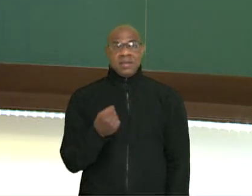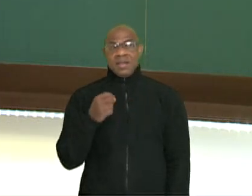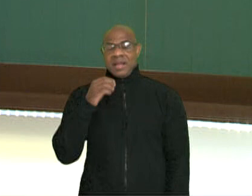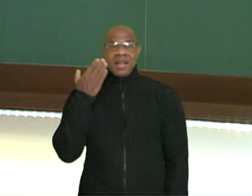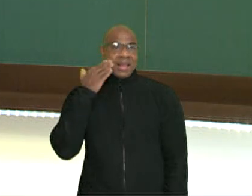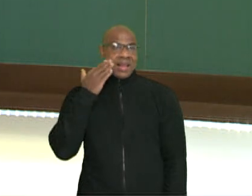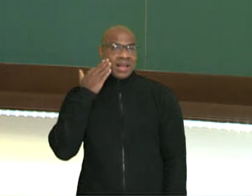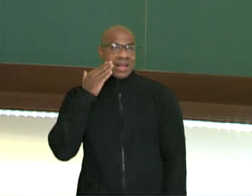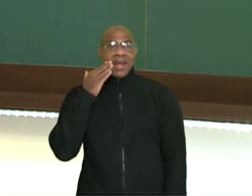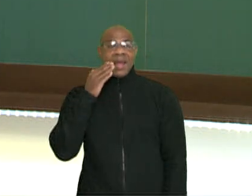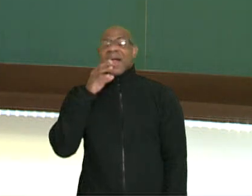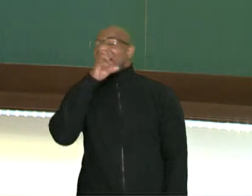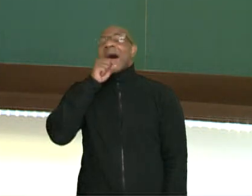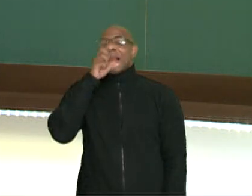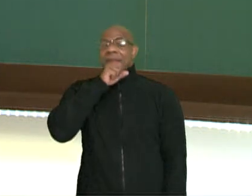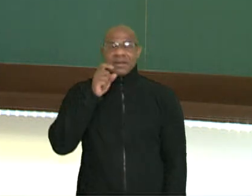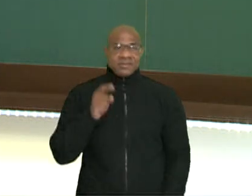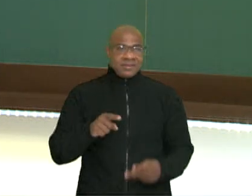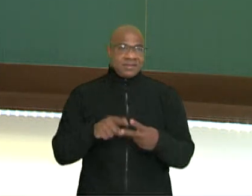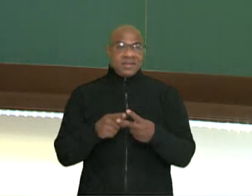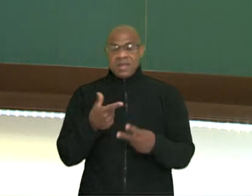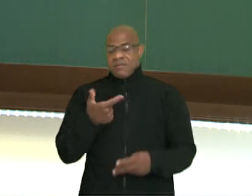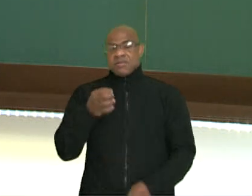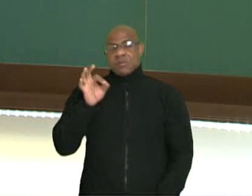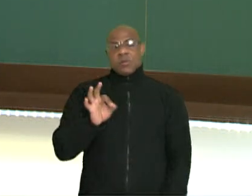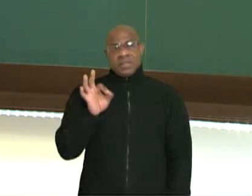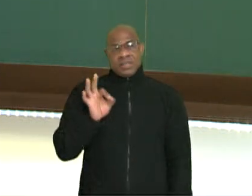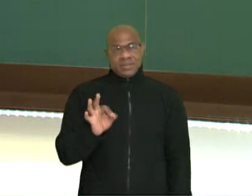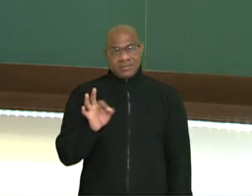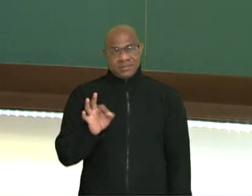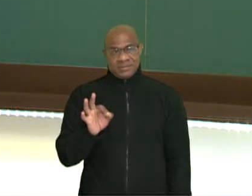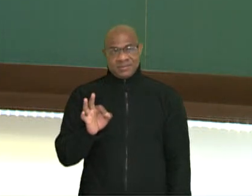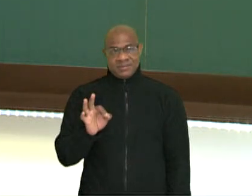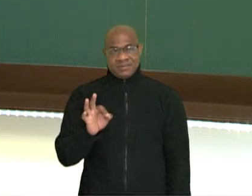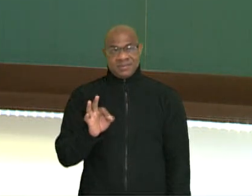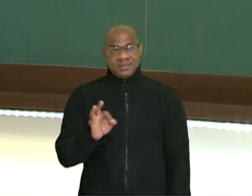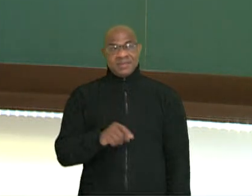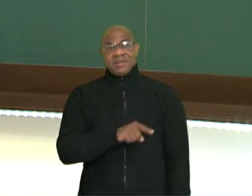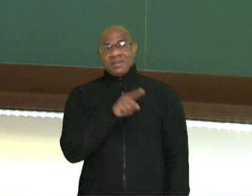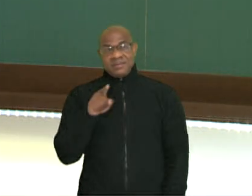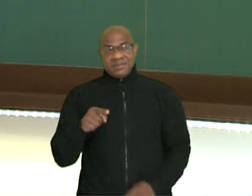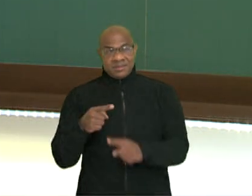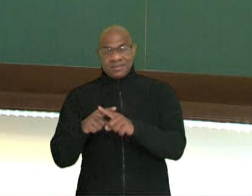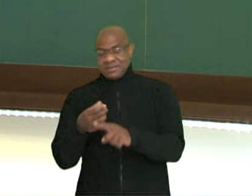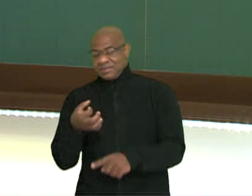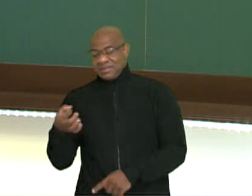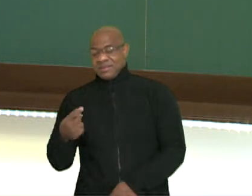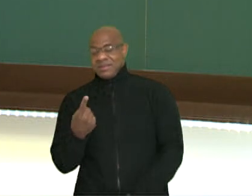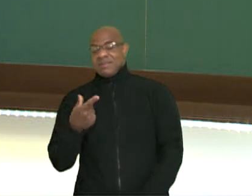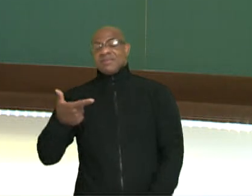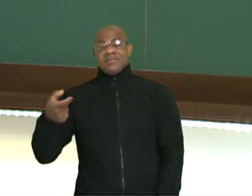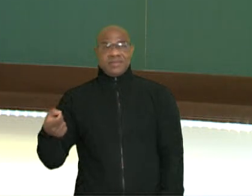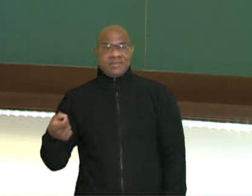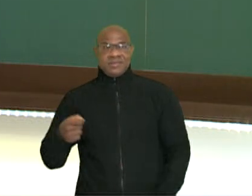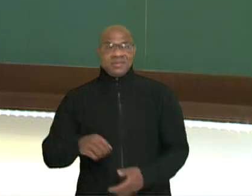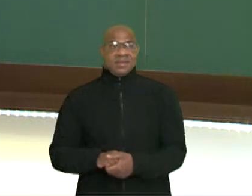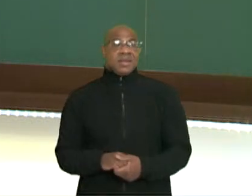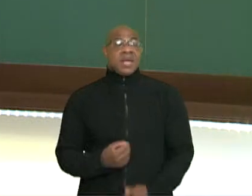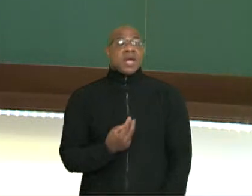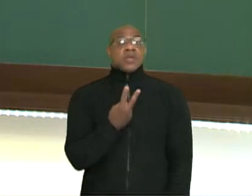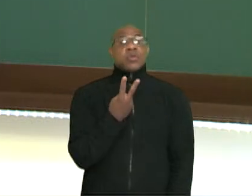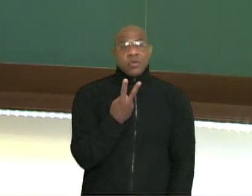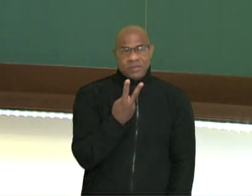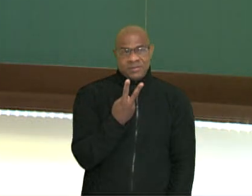laranja, 20%. 20% de 600 deu 120 pessoas. Dois aparelhos, acabamos de